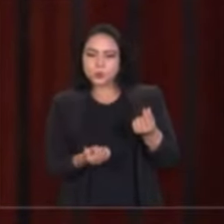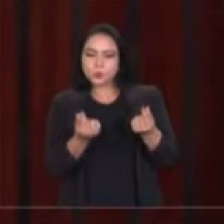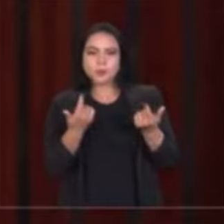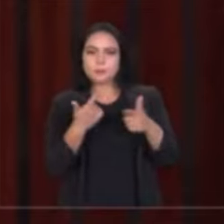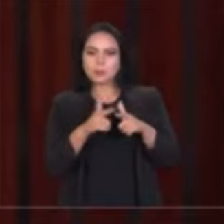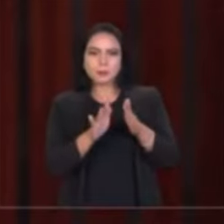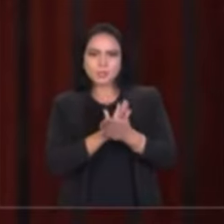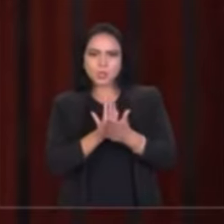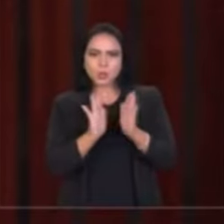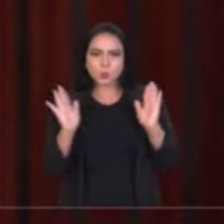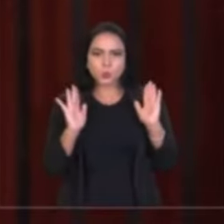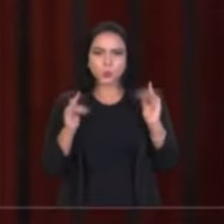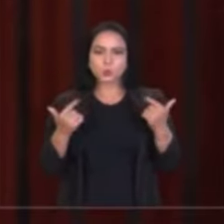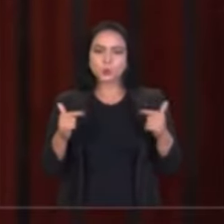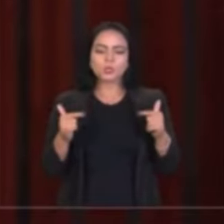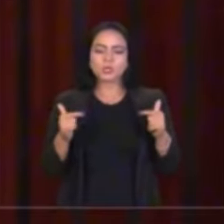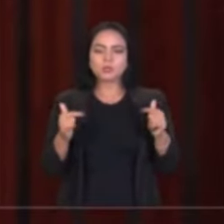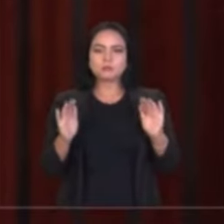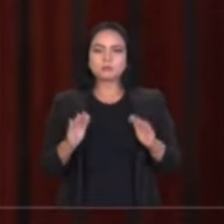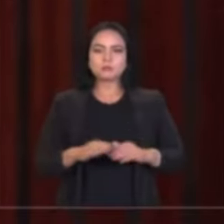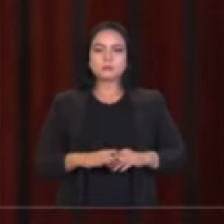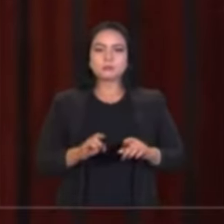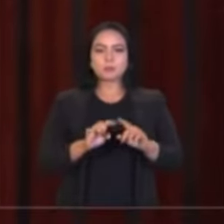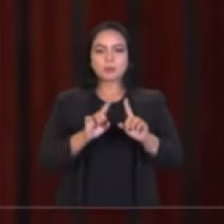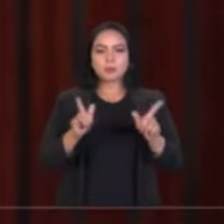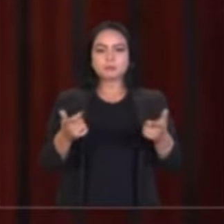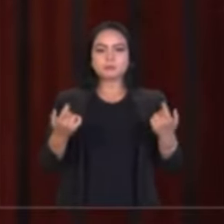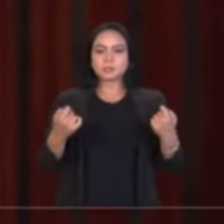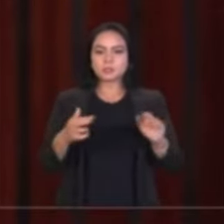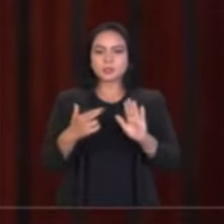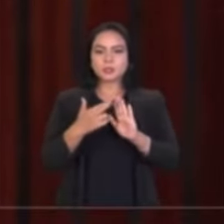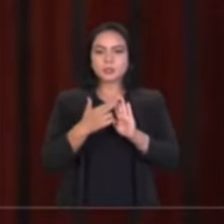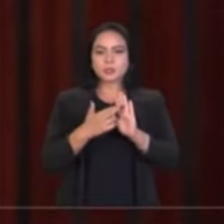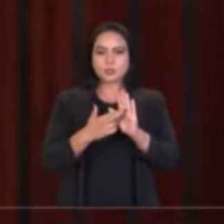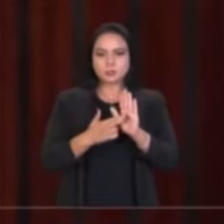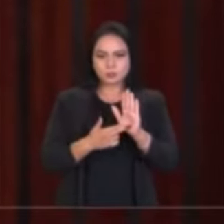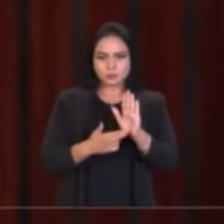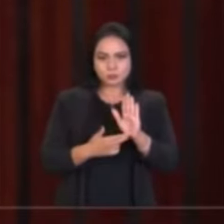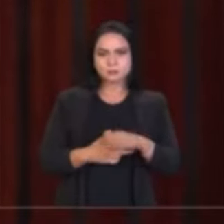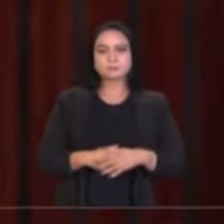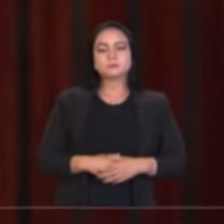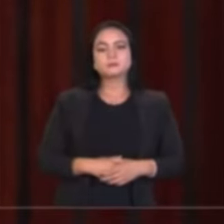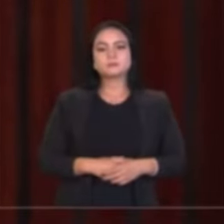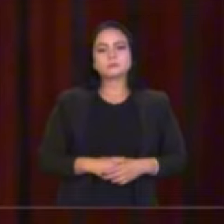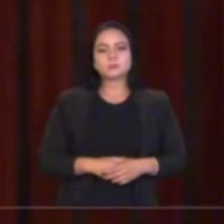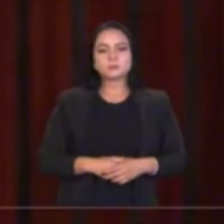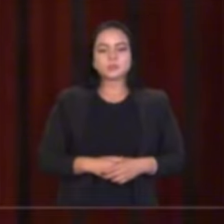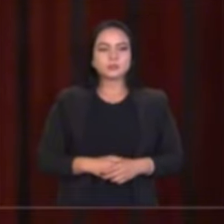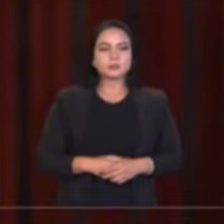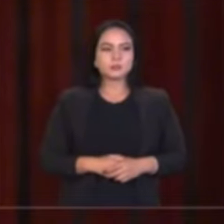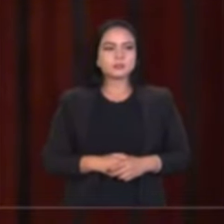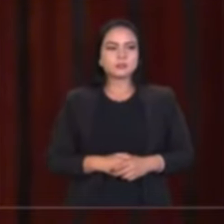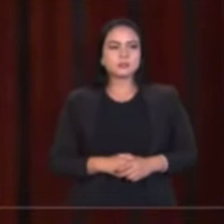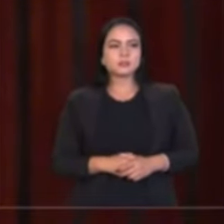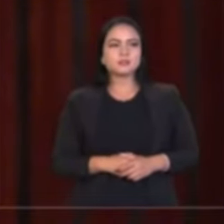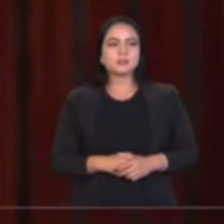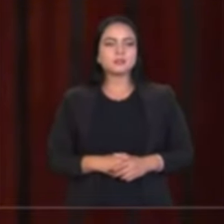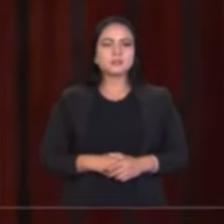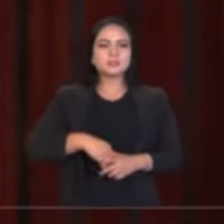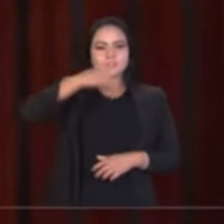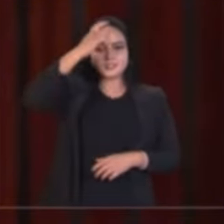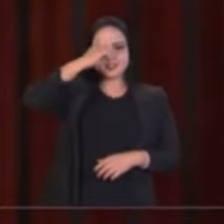problema em relação a isso. Nenhum. Mas têm que ser regulamentadas. Eu repito